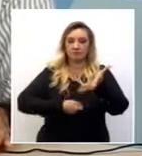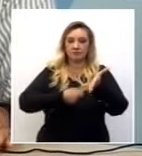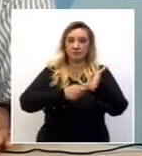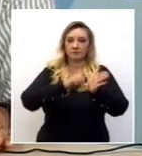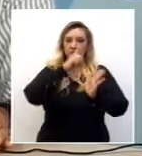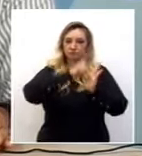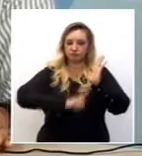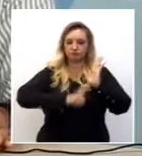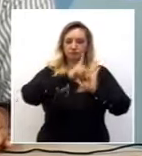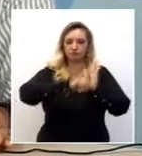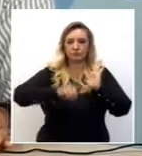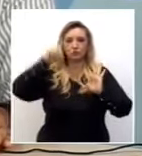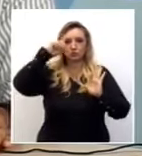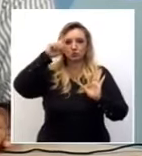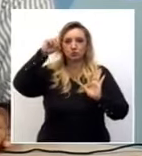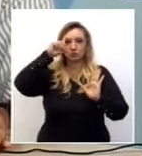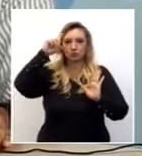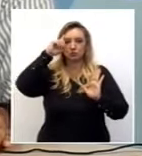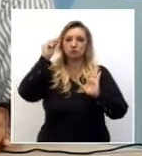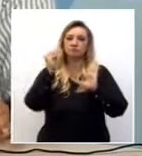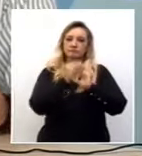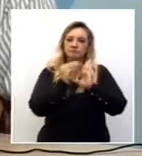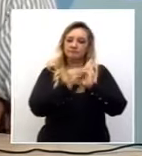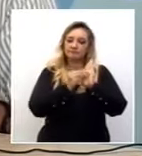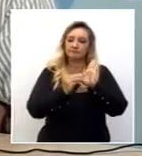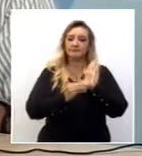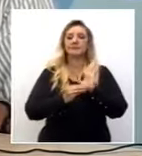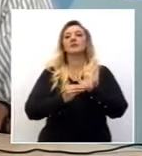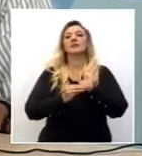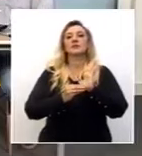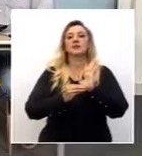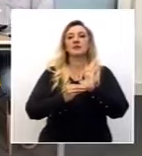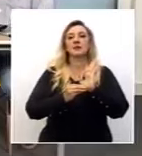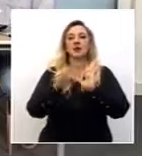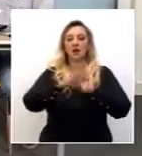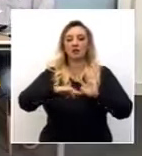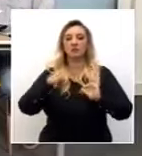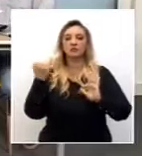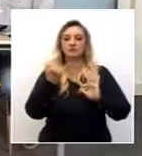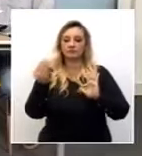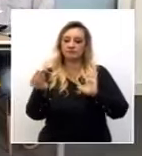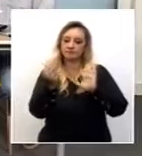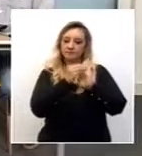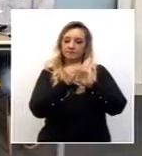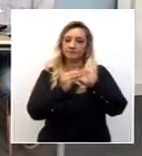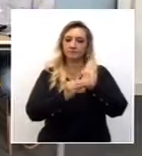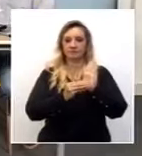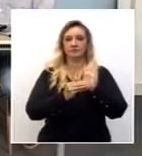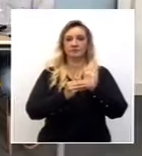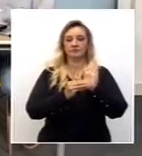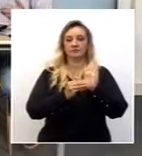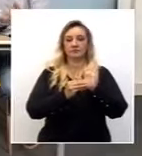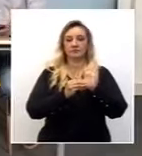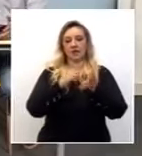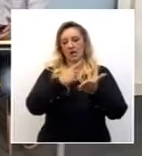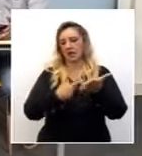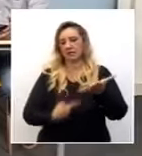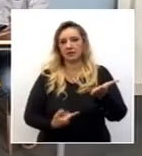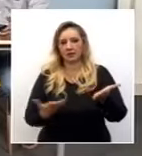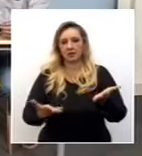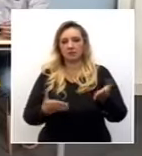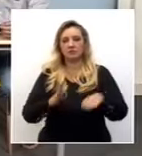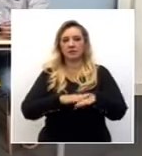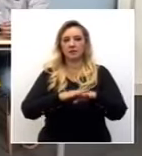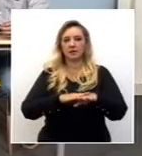né? O aluno é importante que ele registre isso num caderno, até mesmo para ele poder